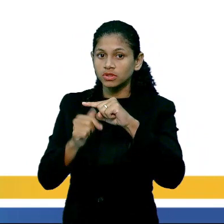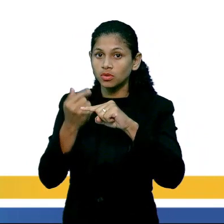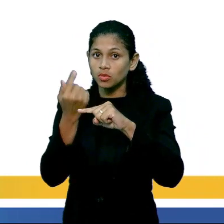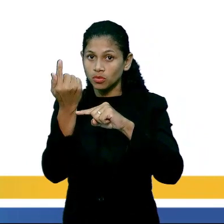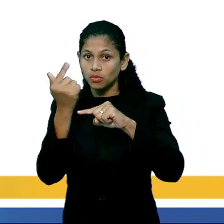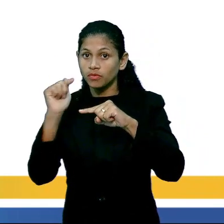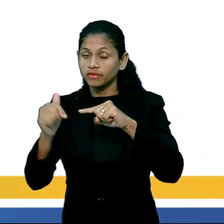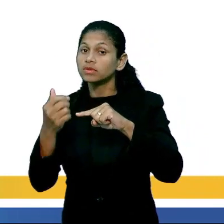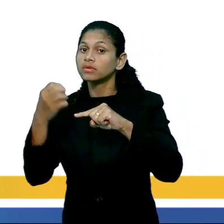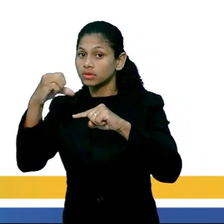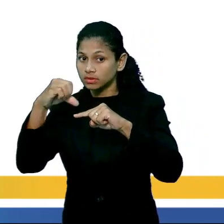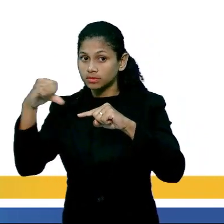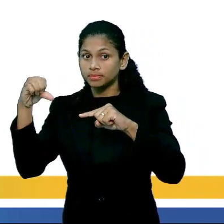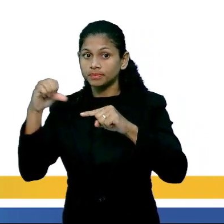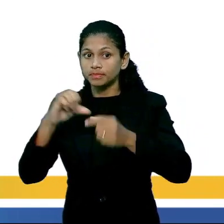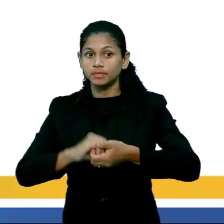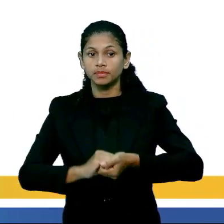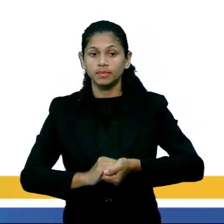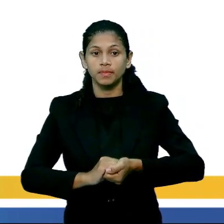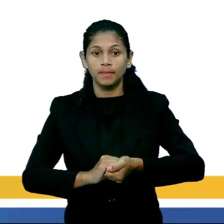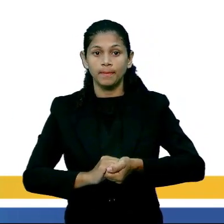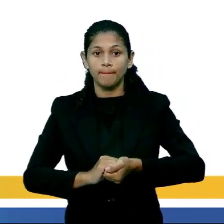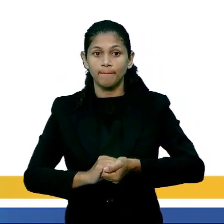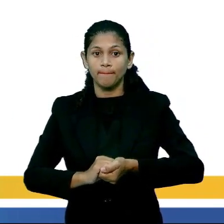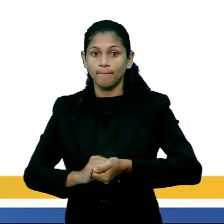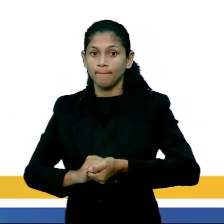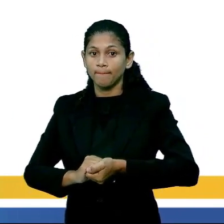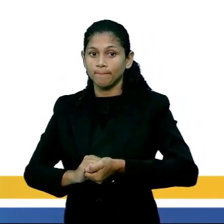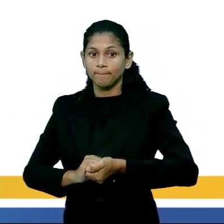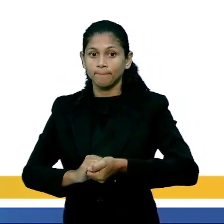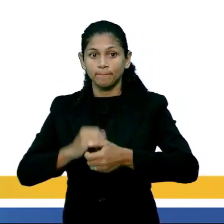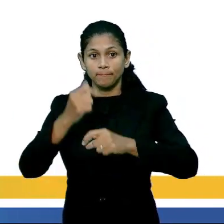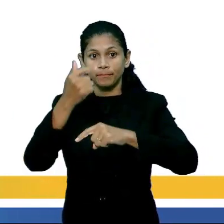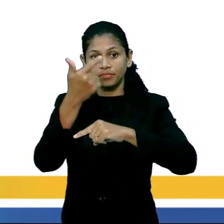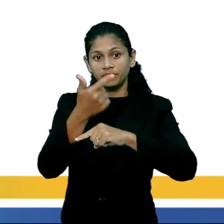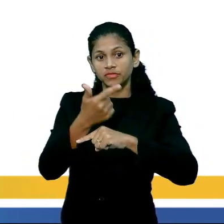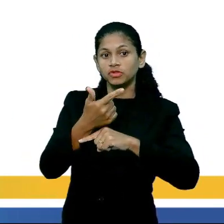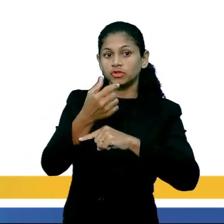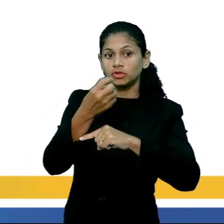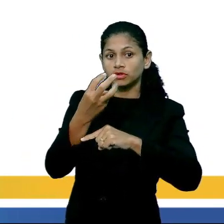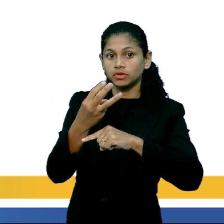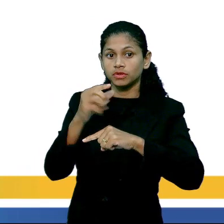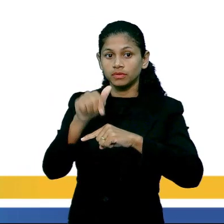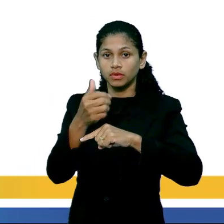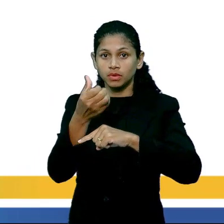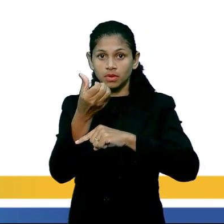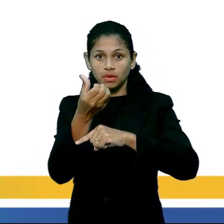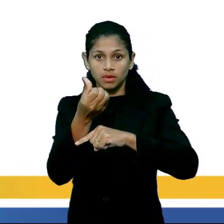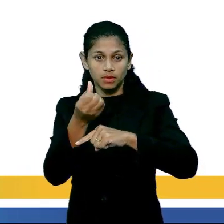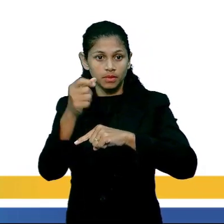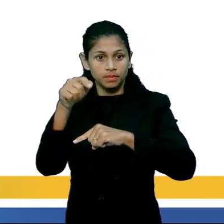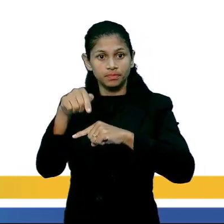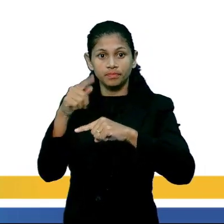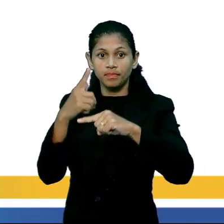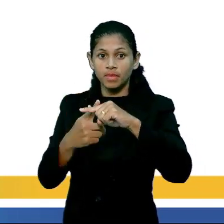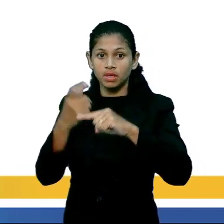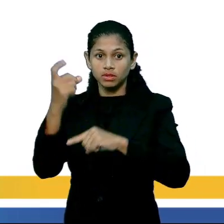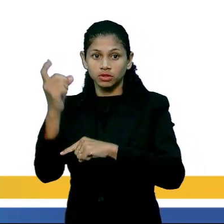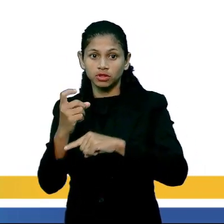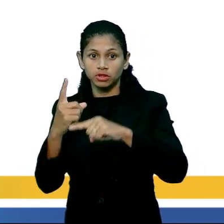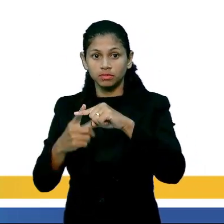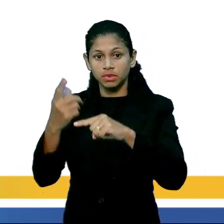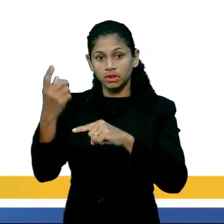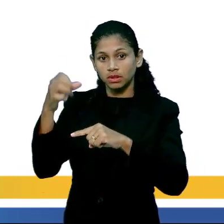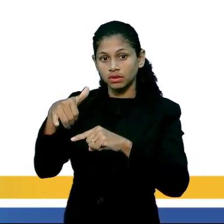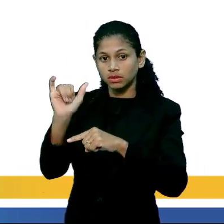vamos eliminar que a parte de cima ficando 23,67 + x